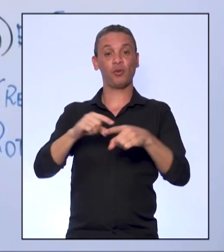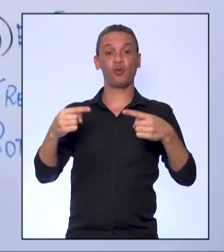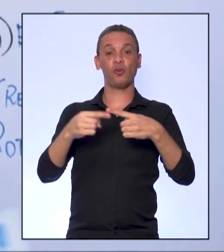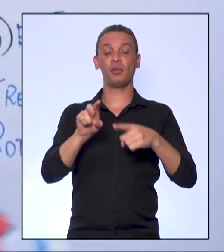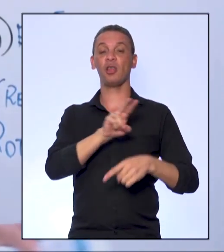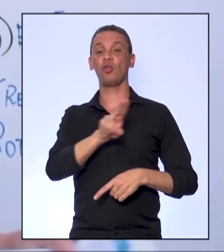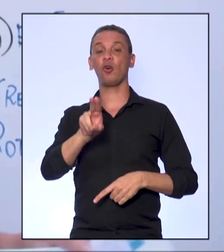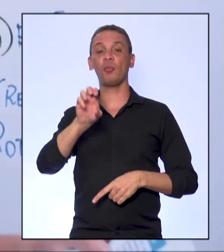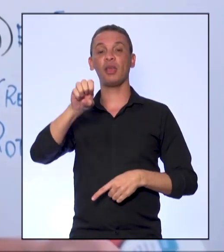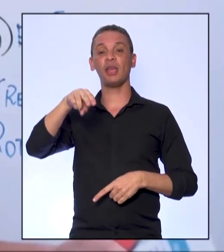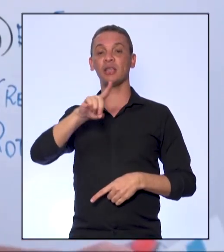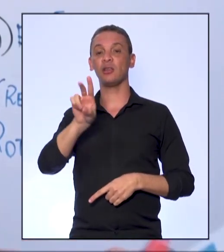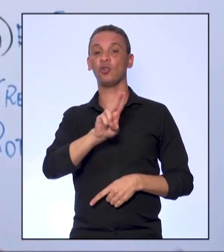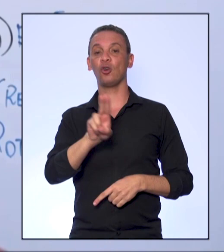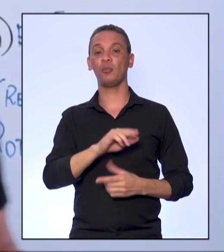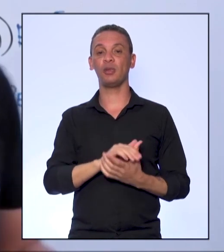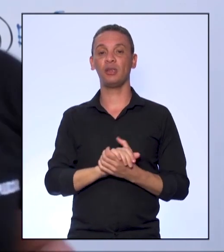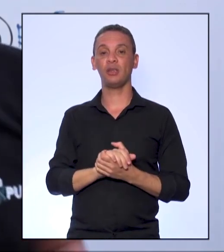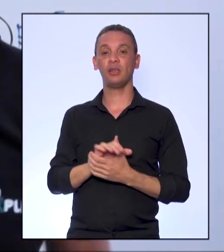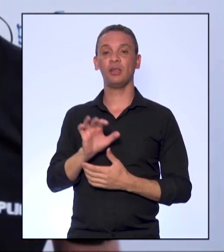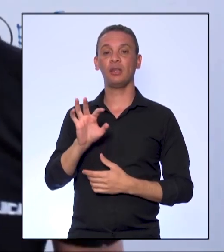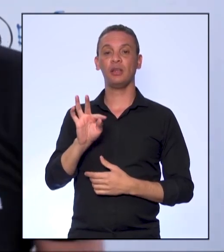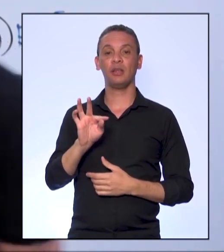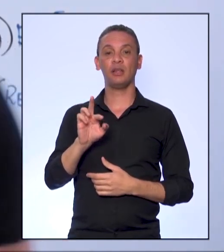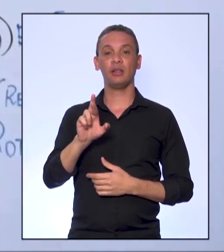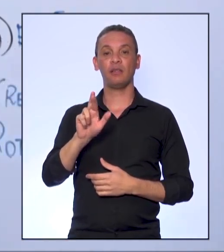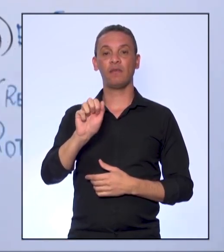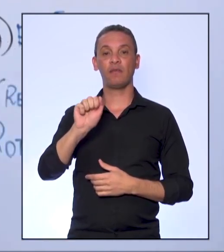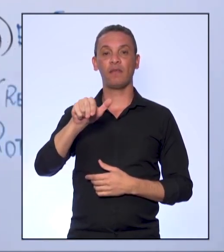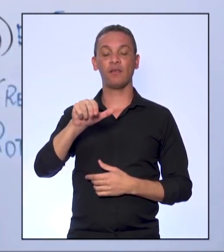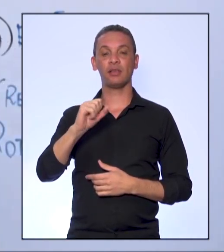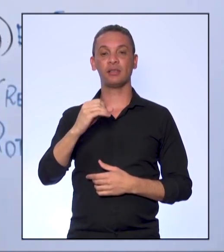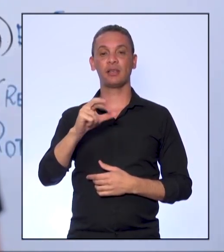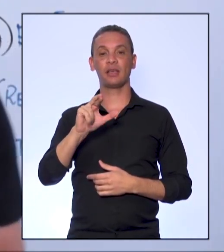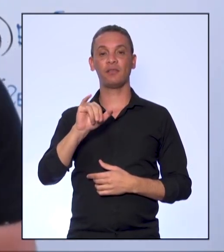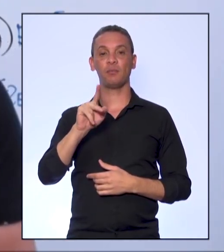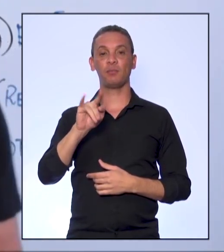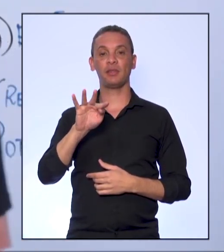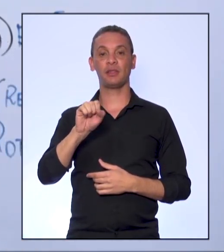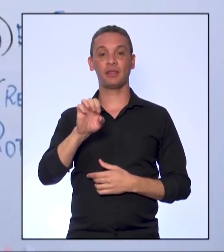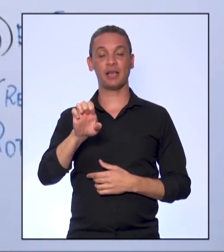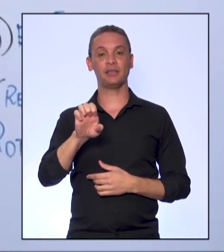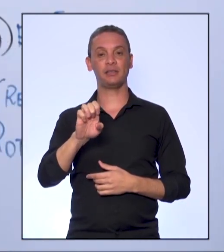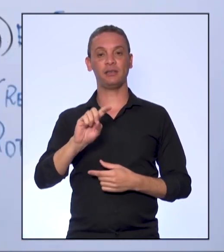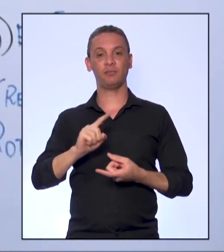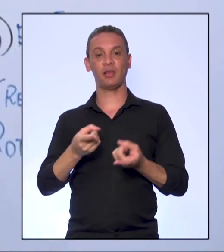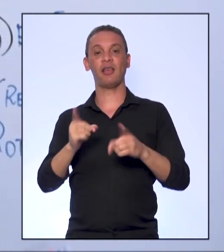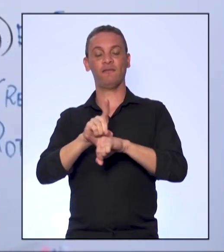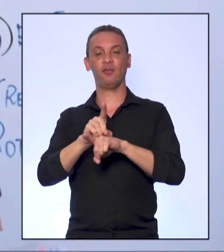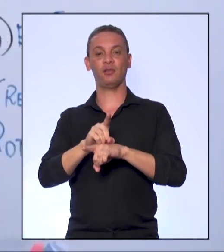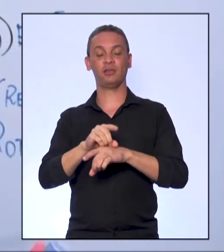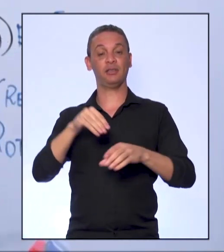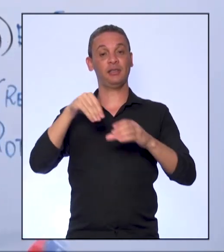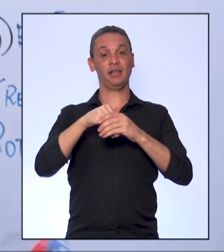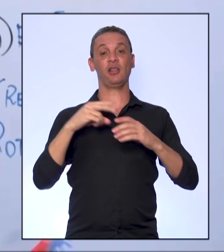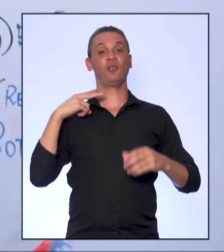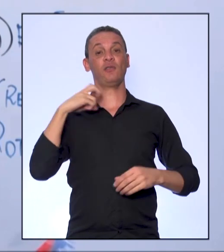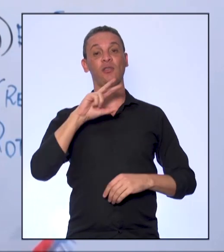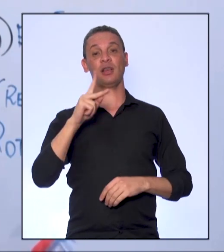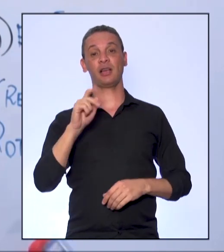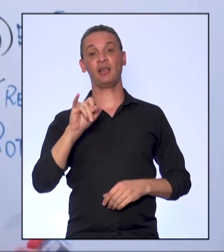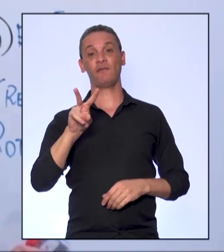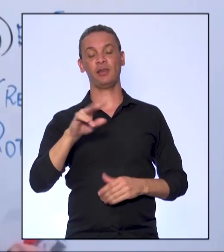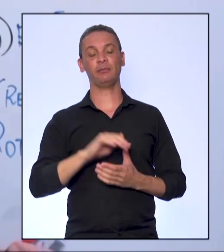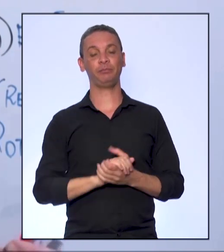quiser anotar aí, chamada de transcriptase reversa. É só o HIV que possui, tá? No Ebola não tem. Letra E.